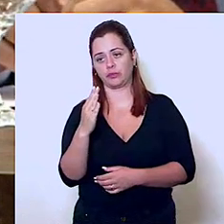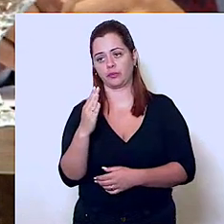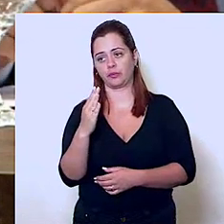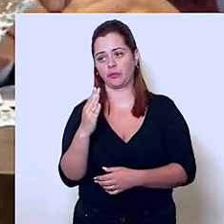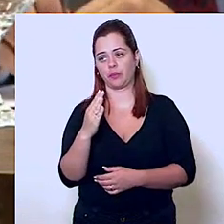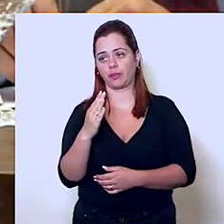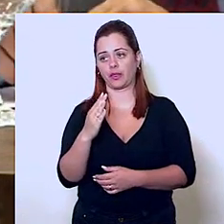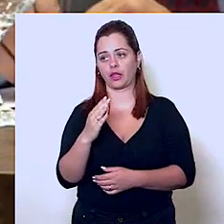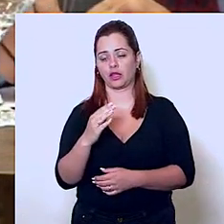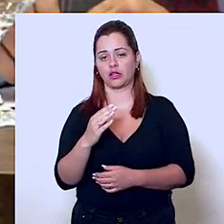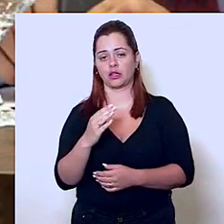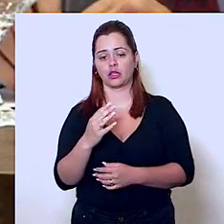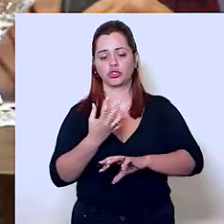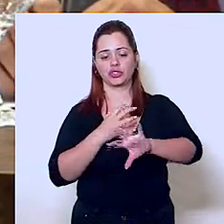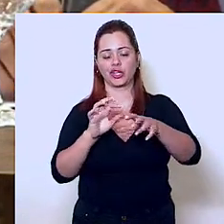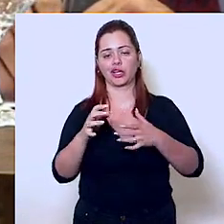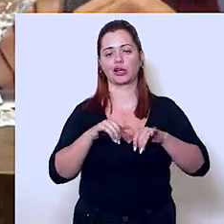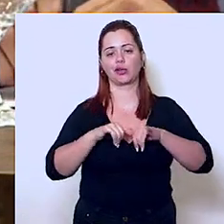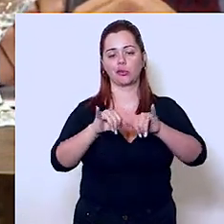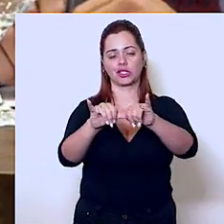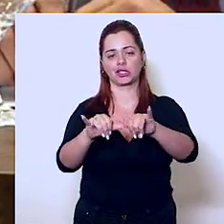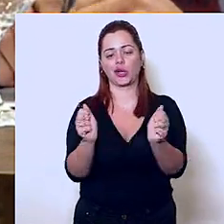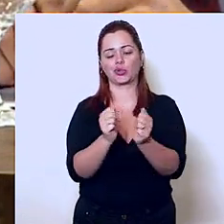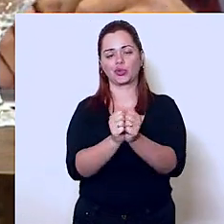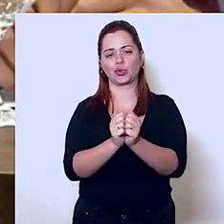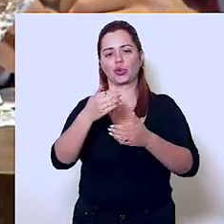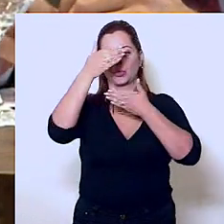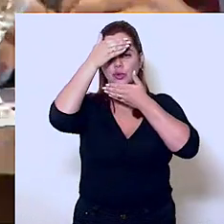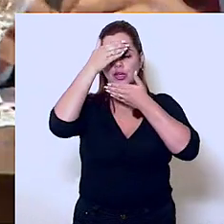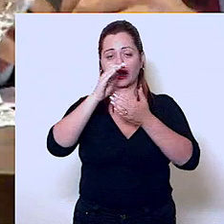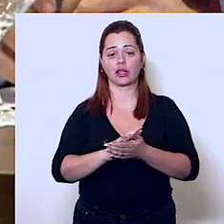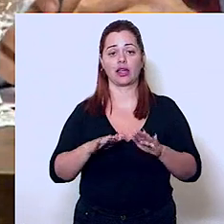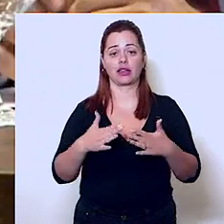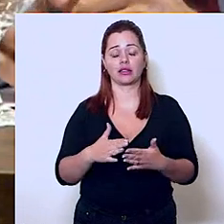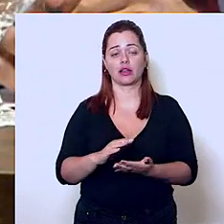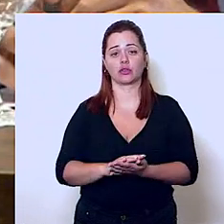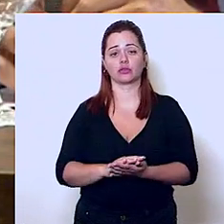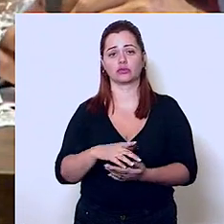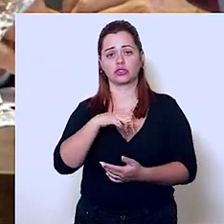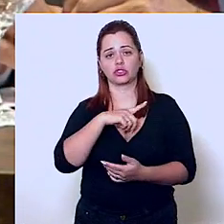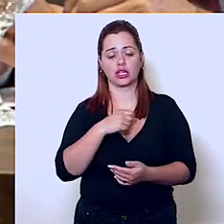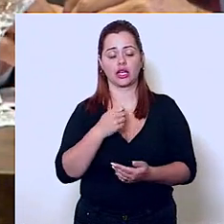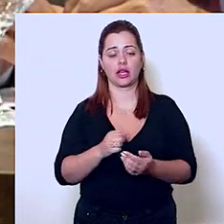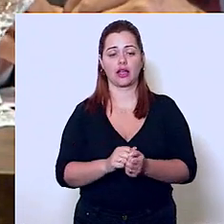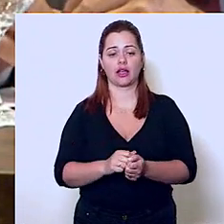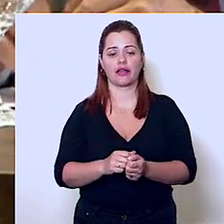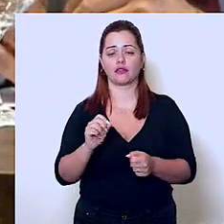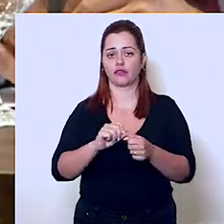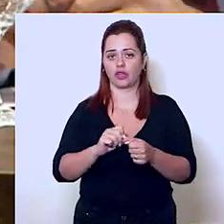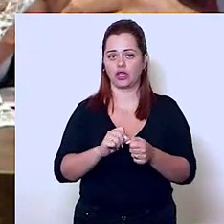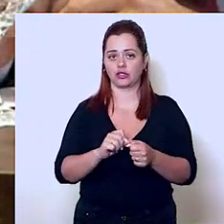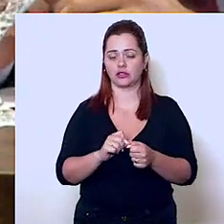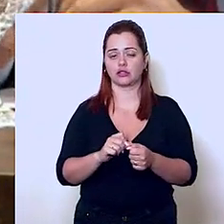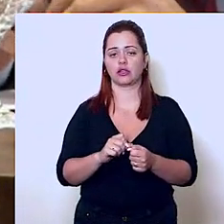intercâmbio comercial com o Iraque. E a visão que ele teve na época, o Iraque tinha acabado de nacionalizar a Iraq National Oil